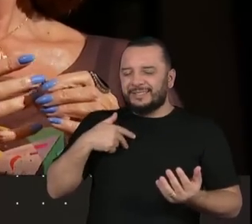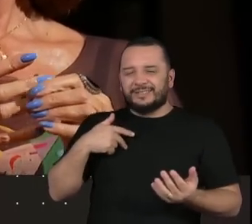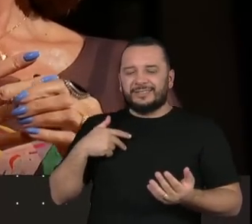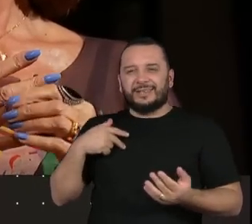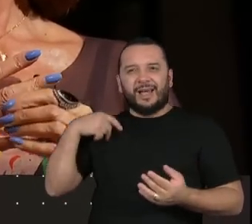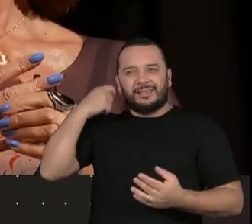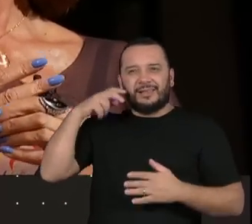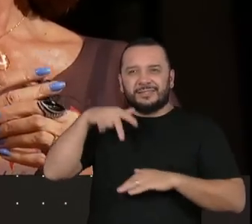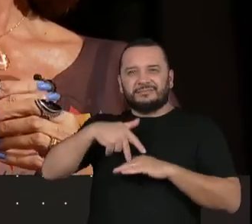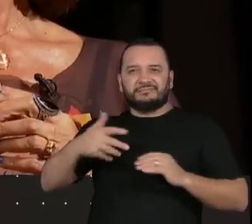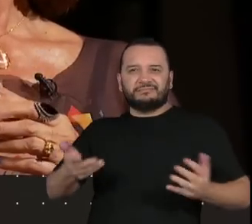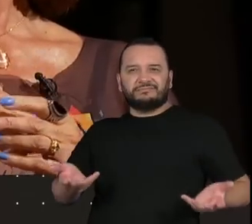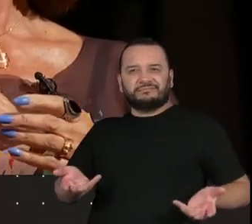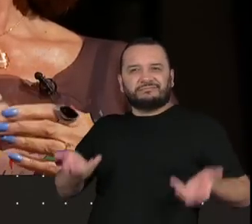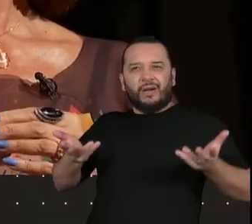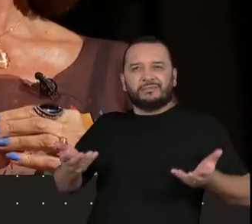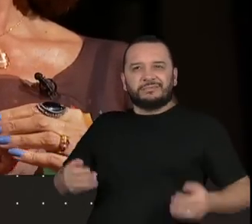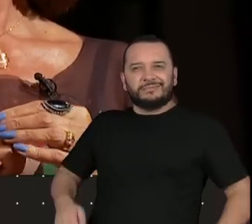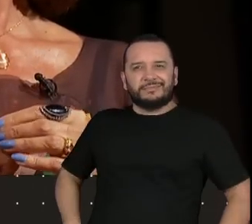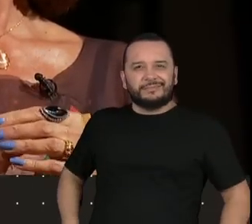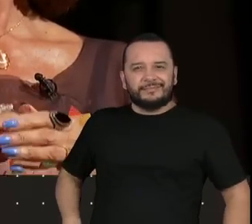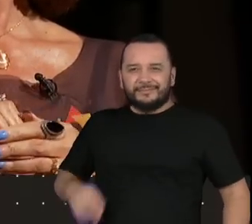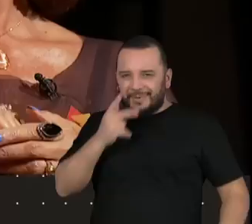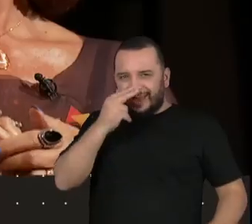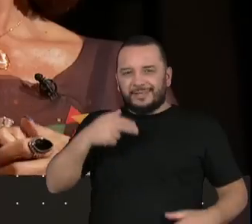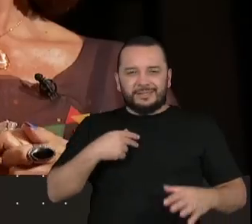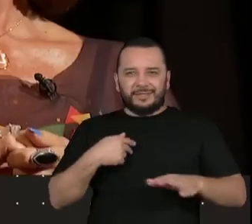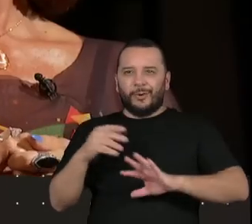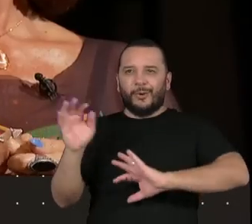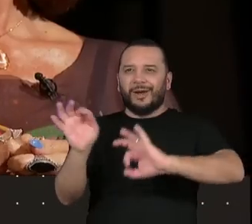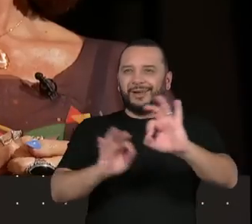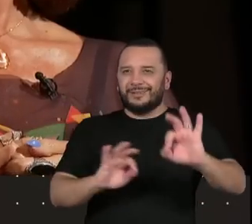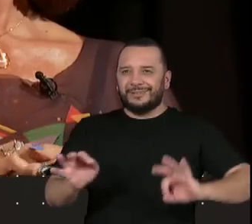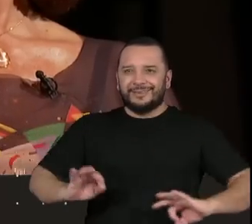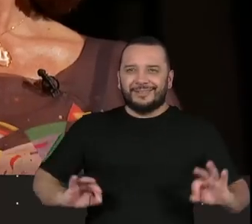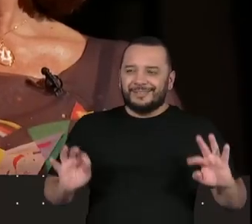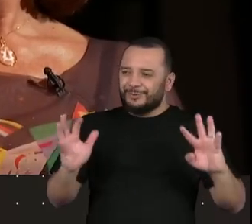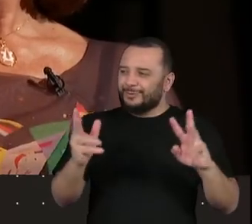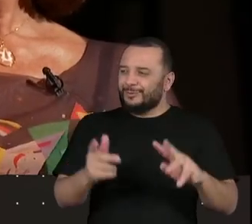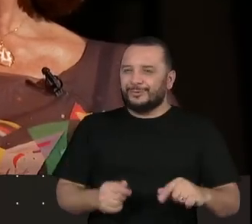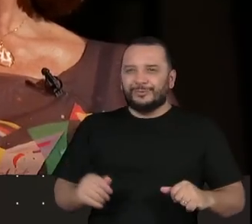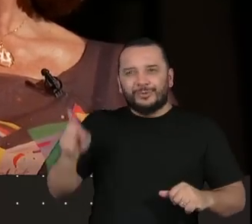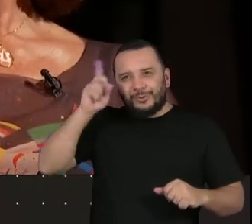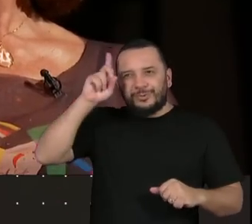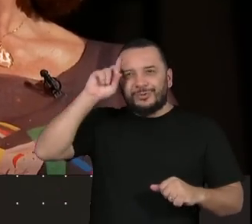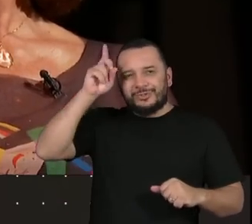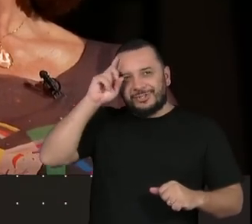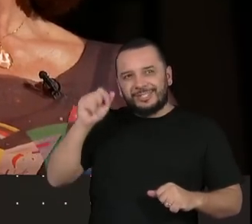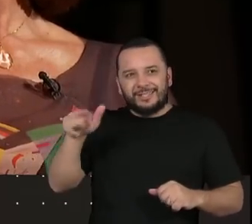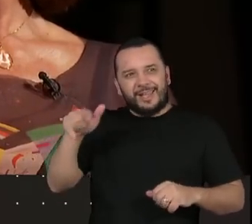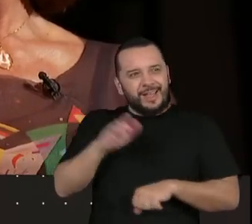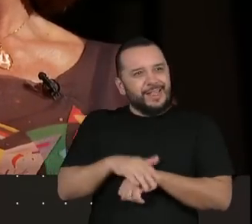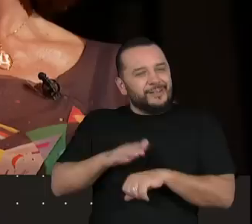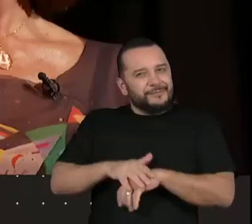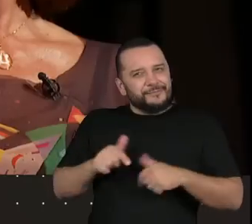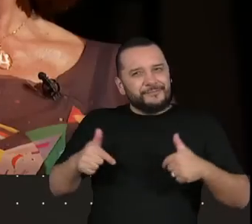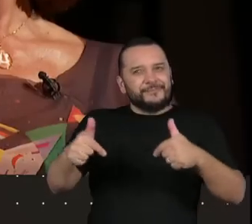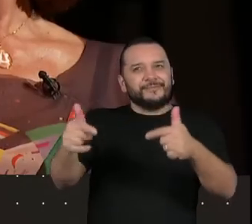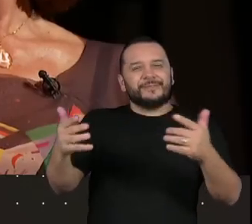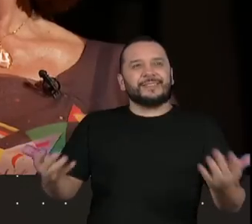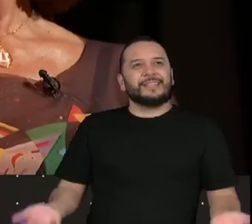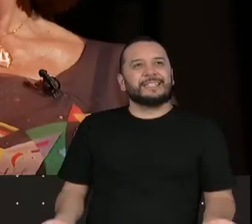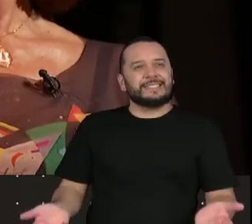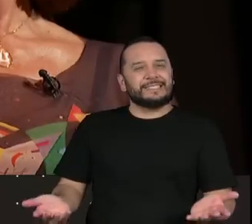E, ao mesmo tempo, uma pessoa muito organizada no dia a dia, que faz. Então, tem